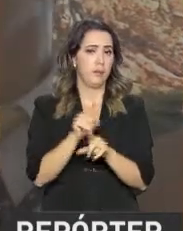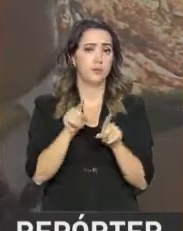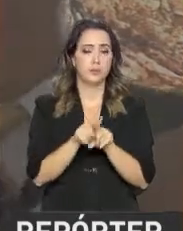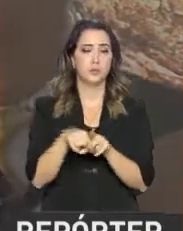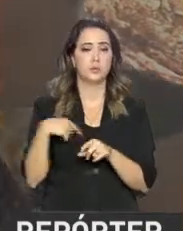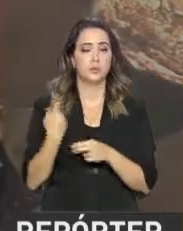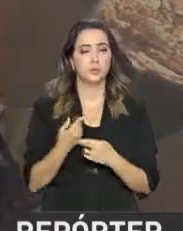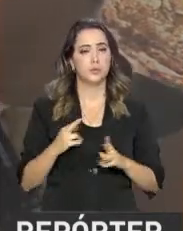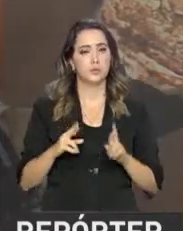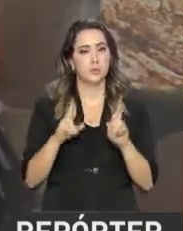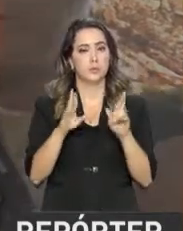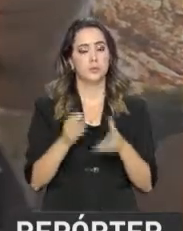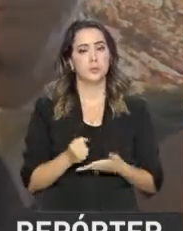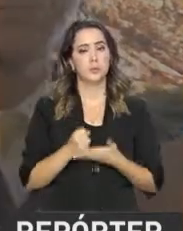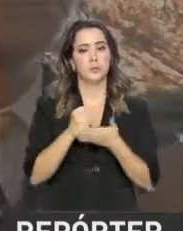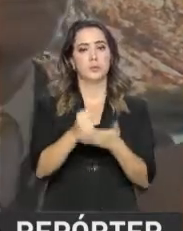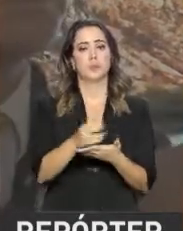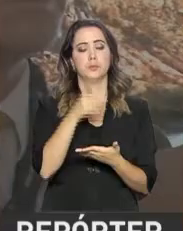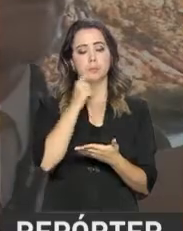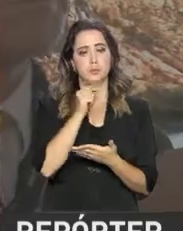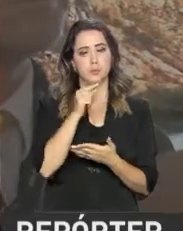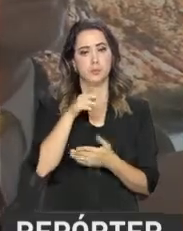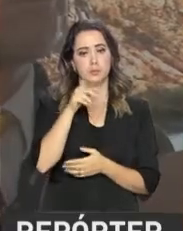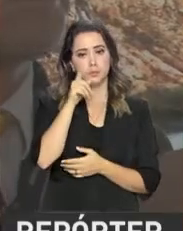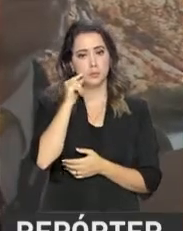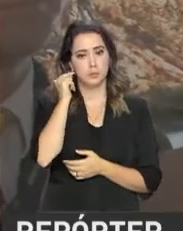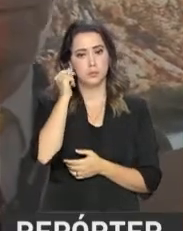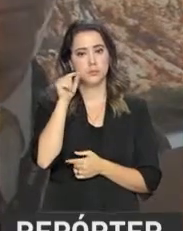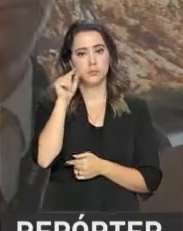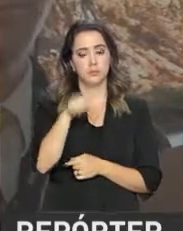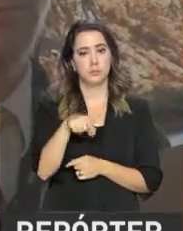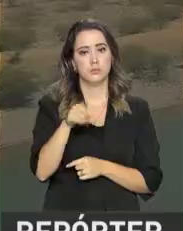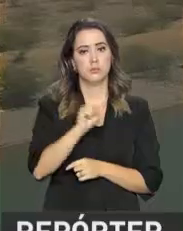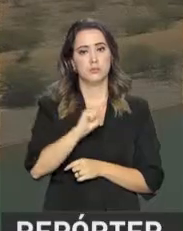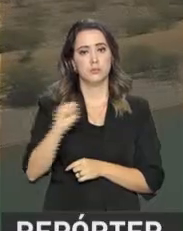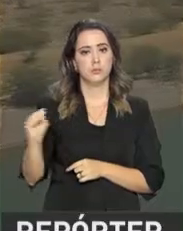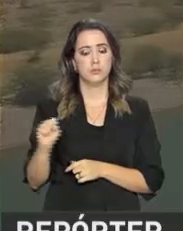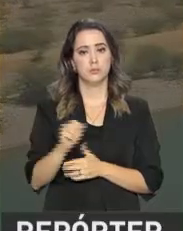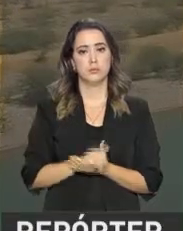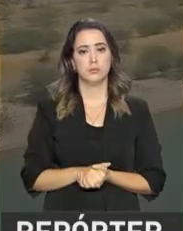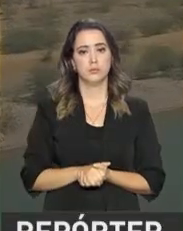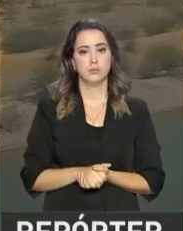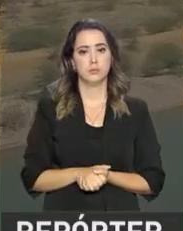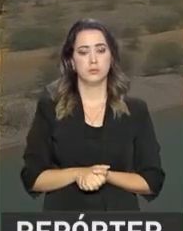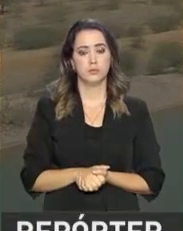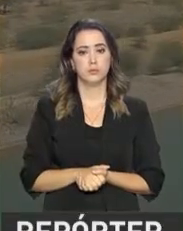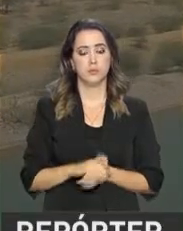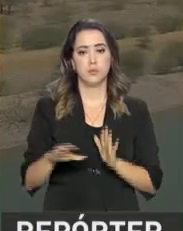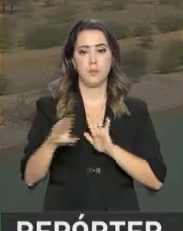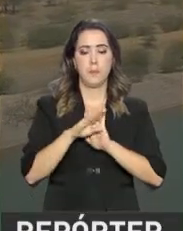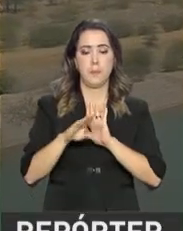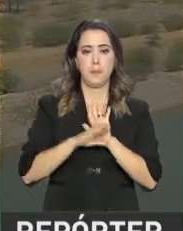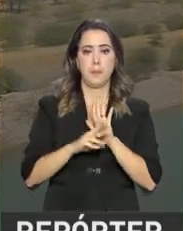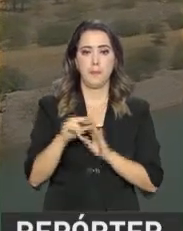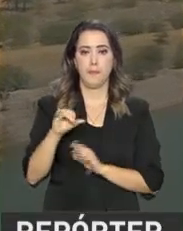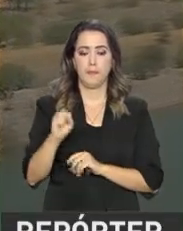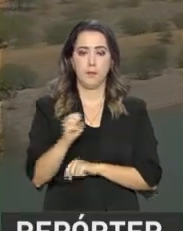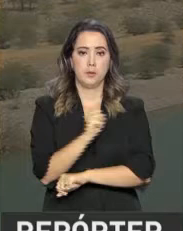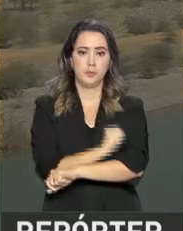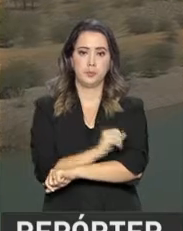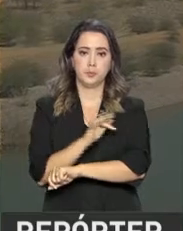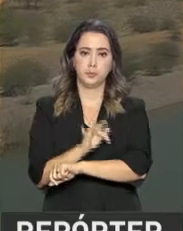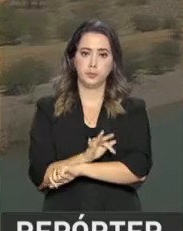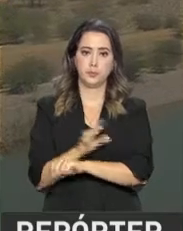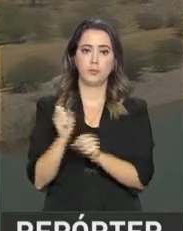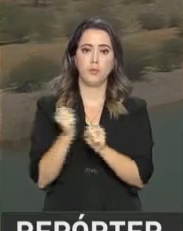nós já estaremos entregando água para o estado do Ceará ainda neste semestre. O projeto de transposição é a maior obra